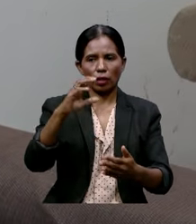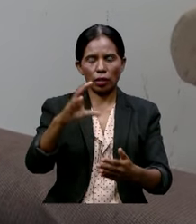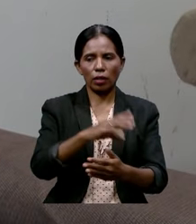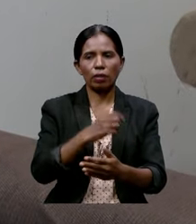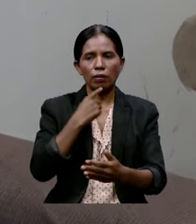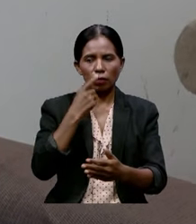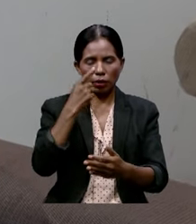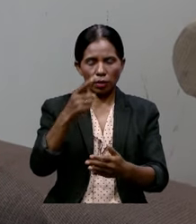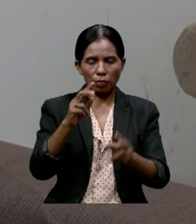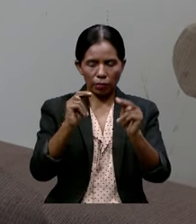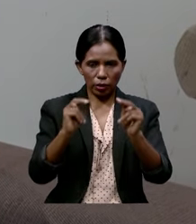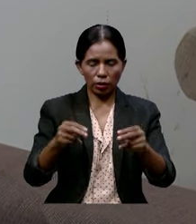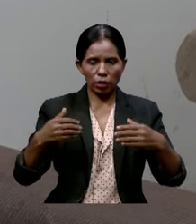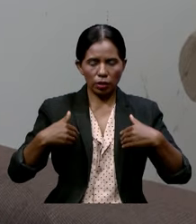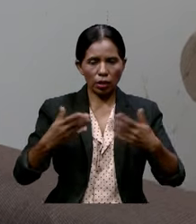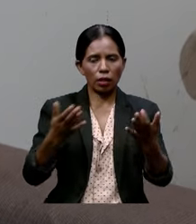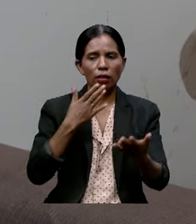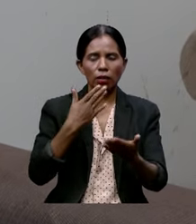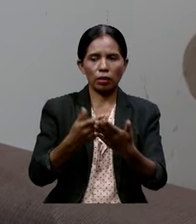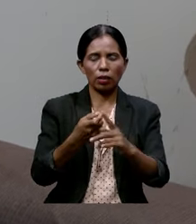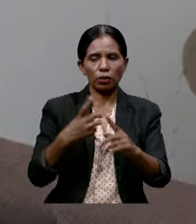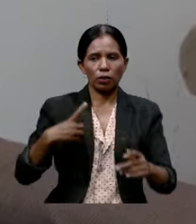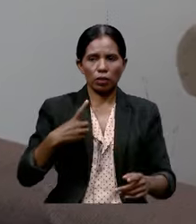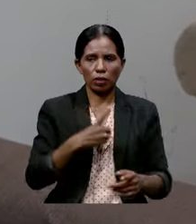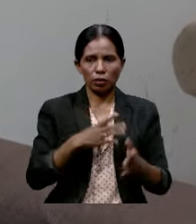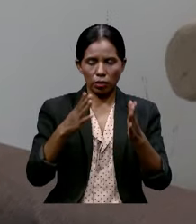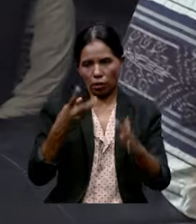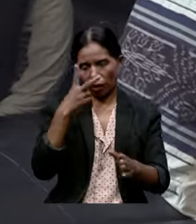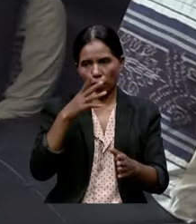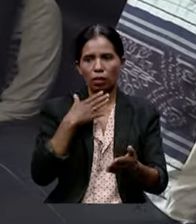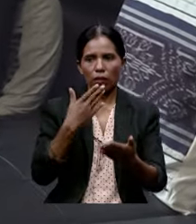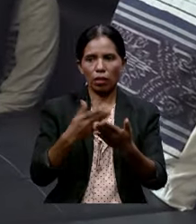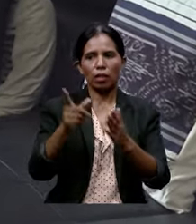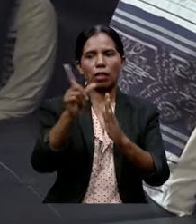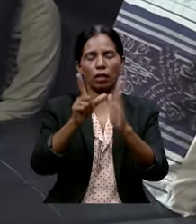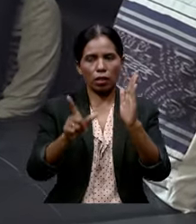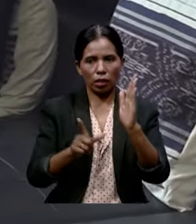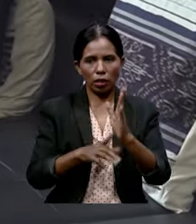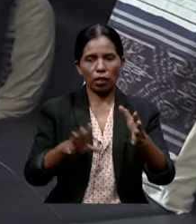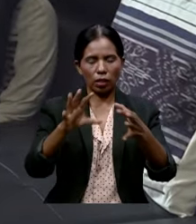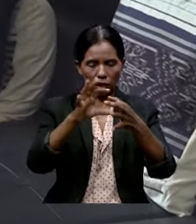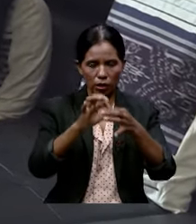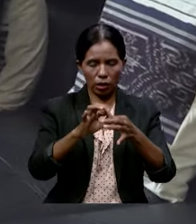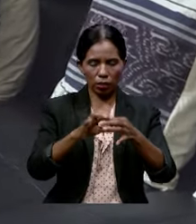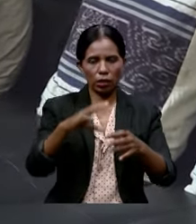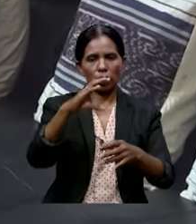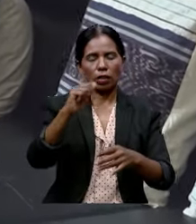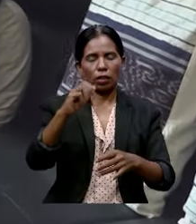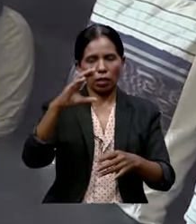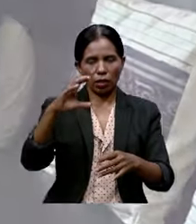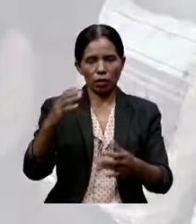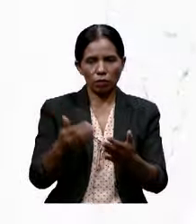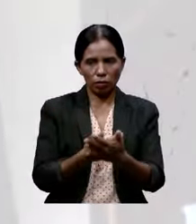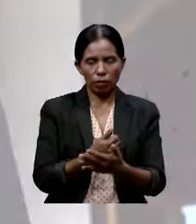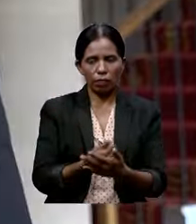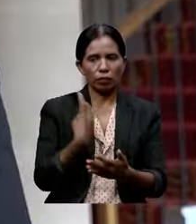informa precisa iha vontade dia kusi deputado sira o di hari di dia lei nebe ligado ho nomeação comisário Kak. Ita